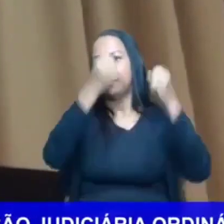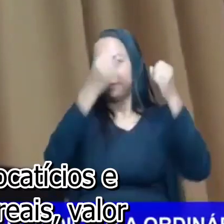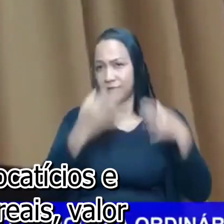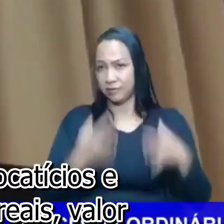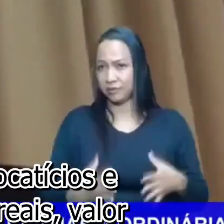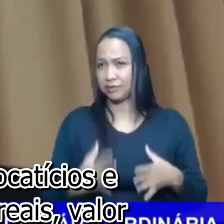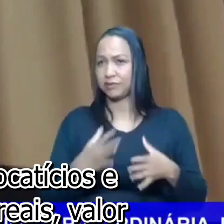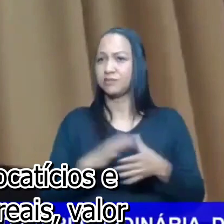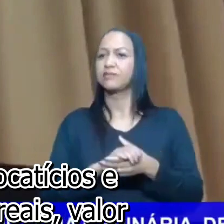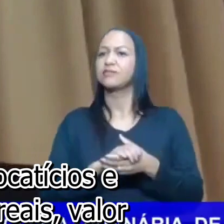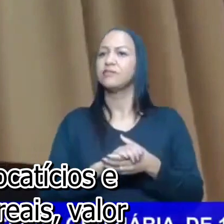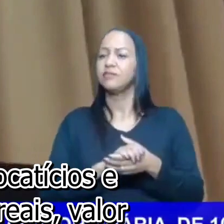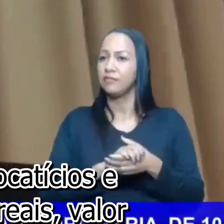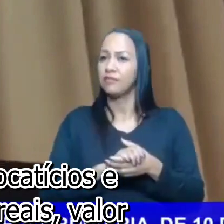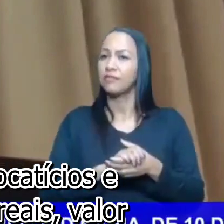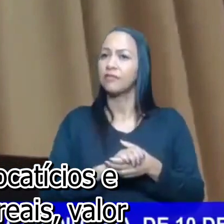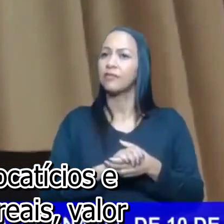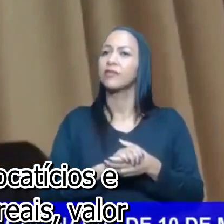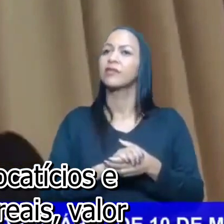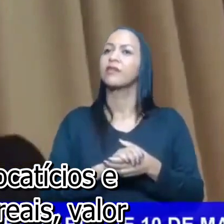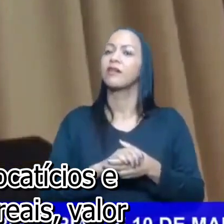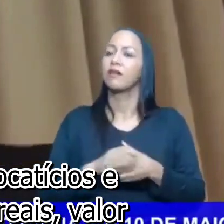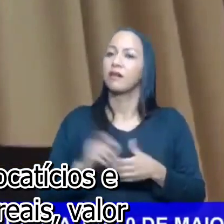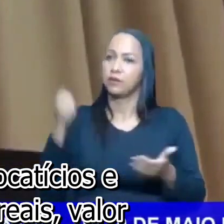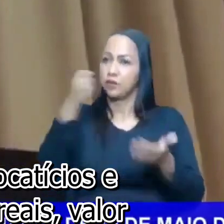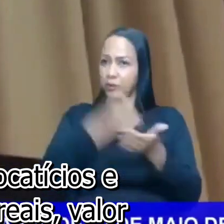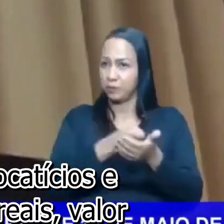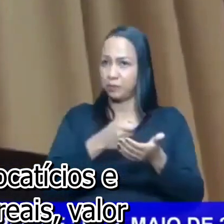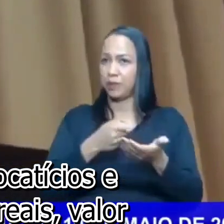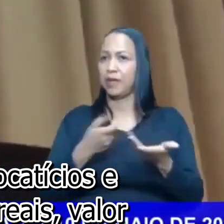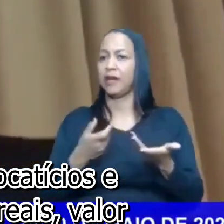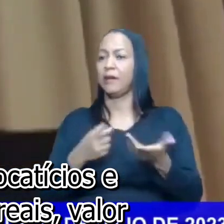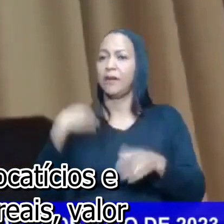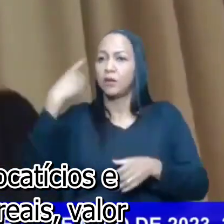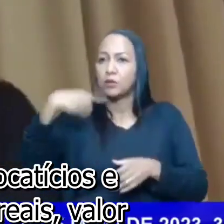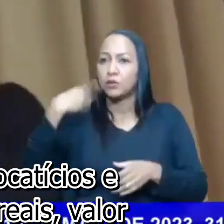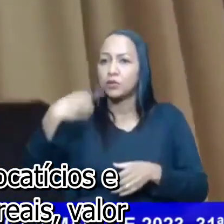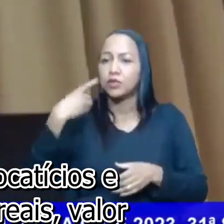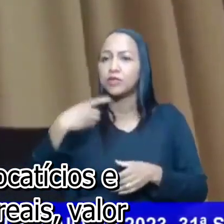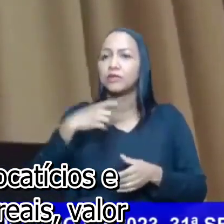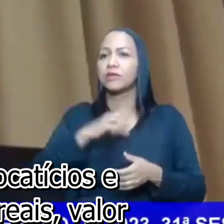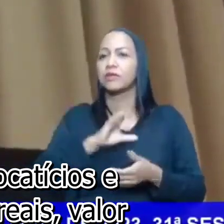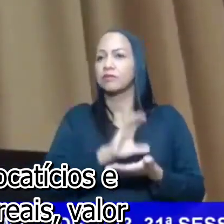consideradas dignas de nota. Os valores dos honorários advocatícios e contábeis foram no